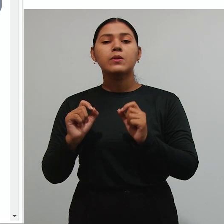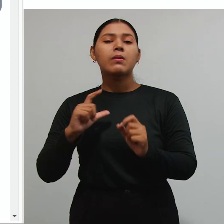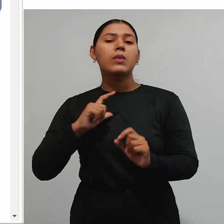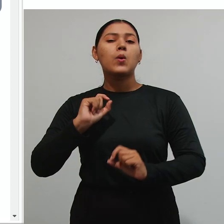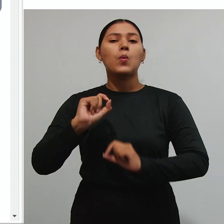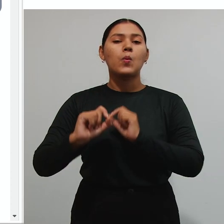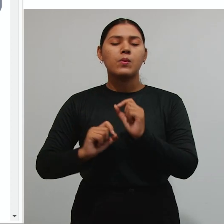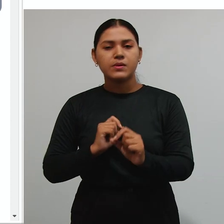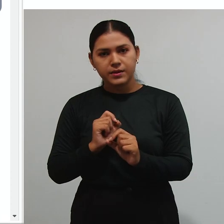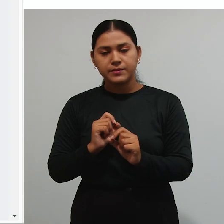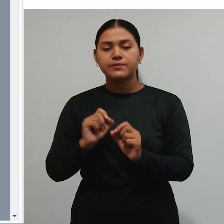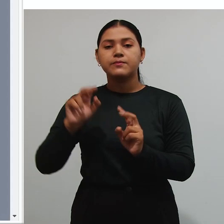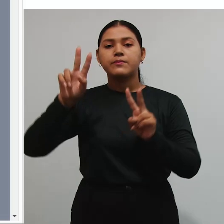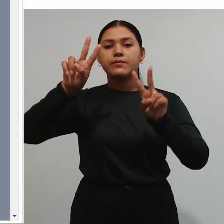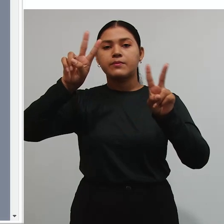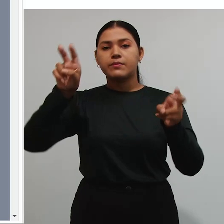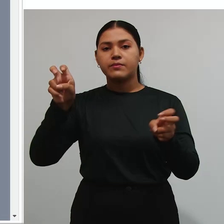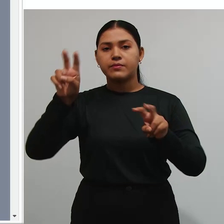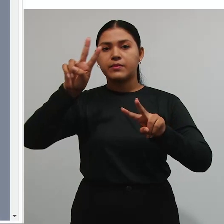citações,